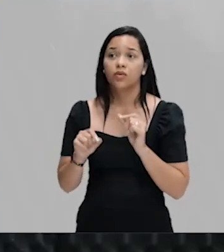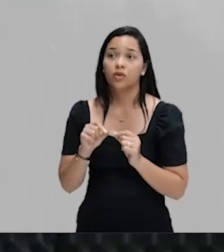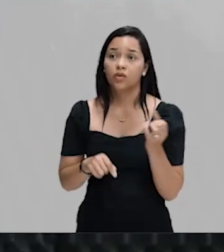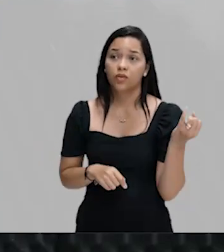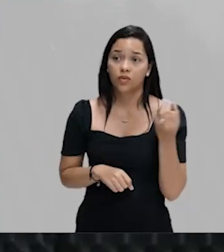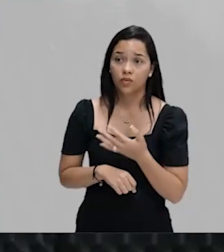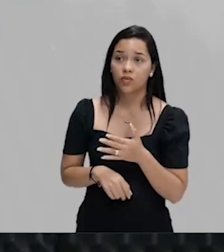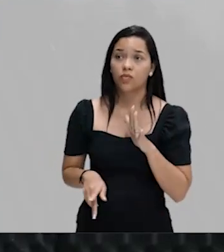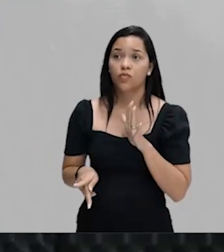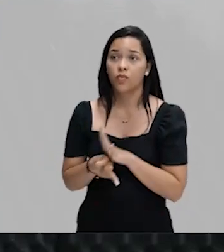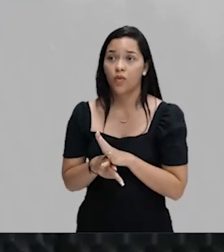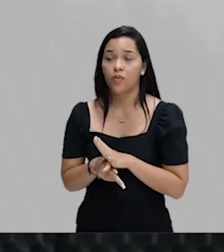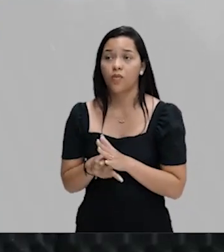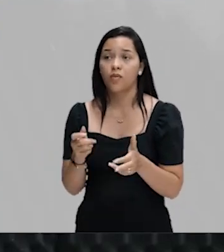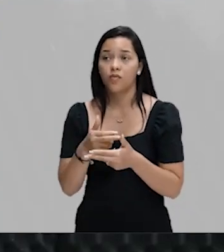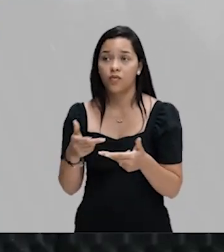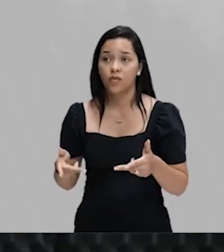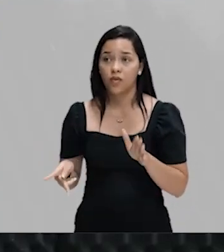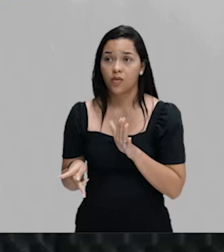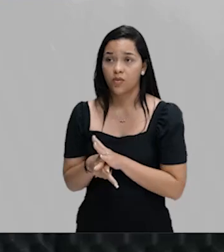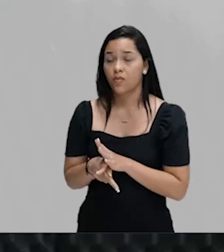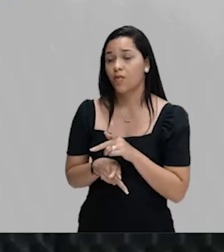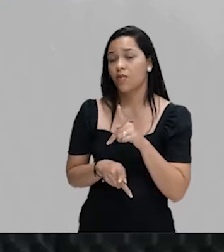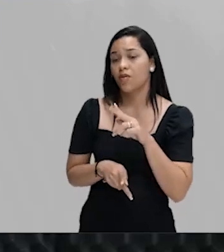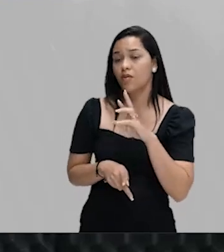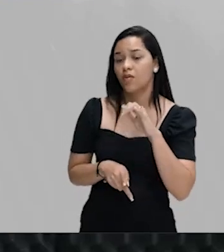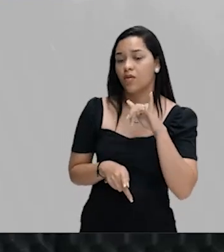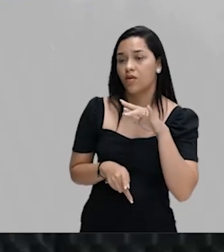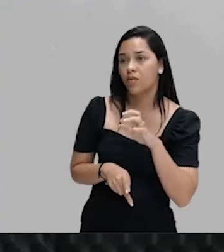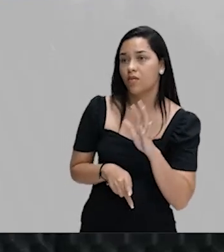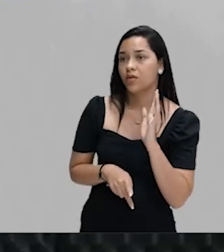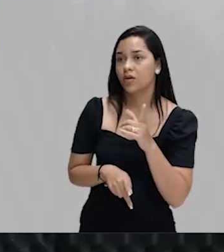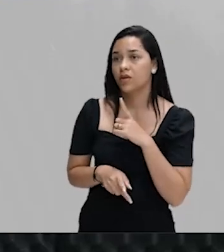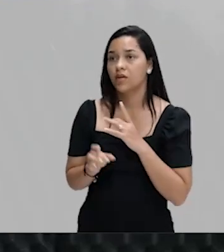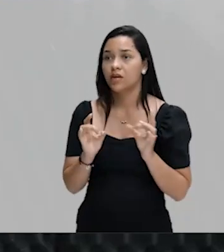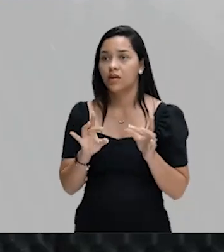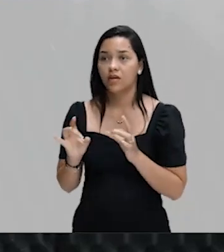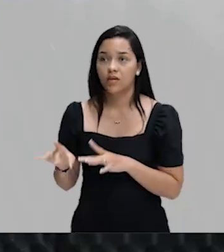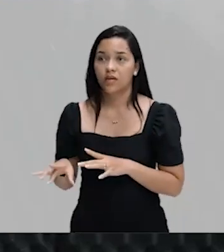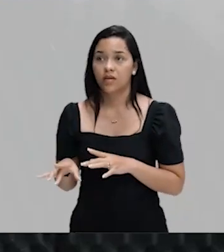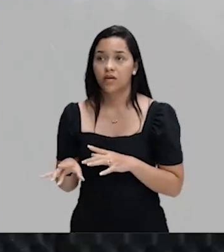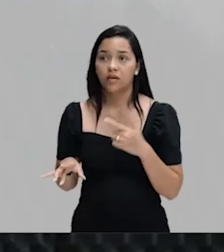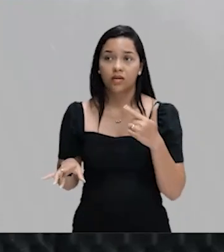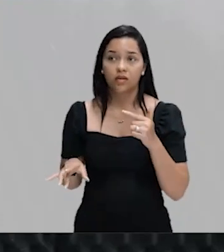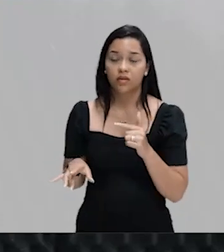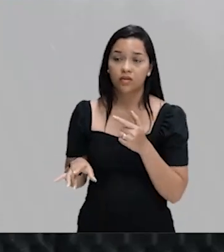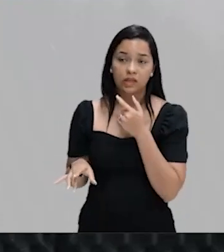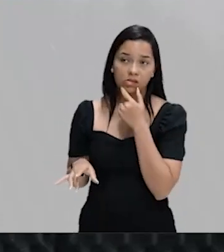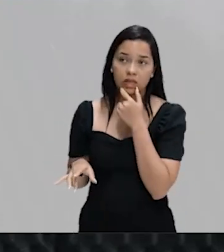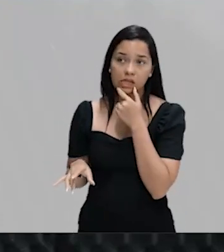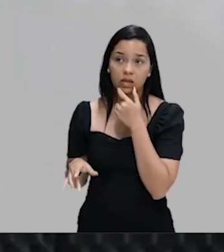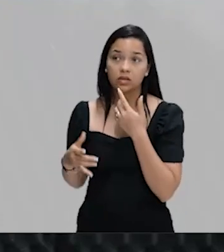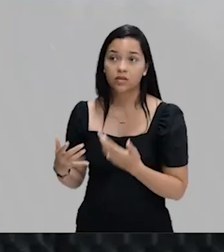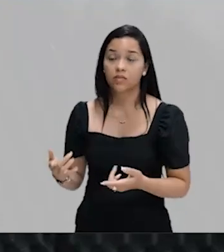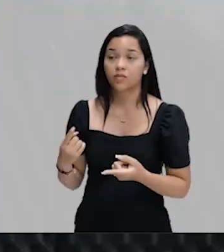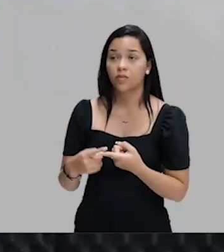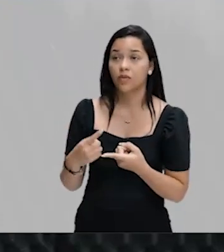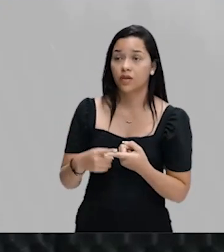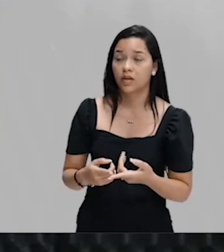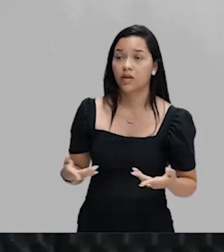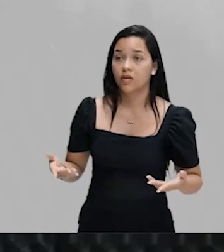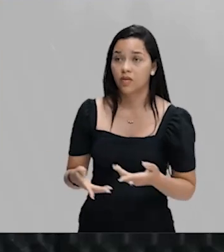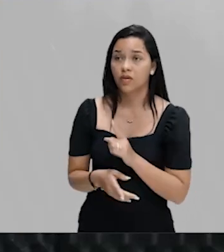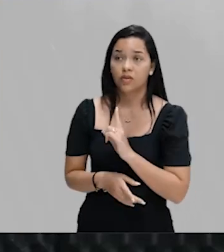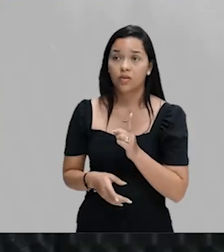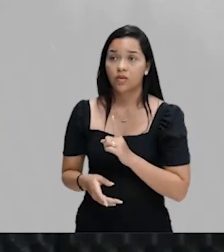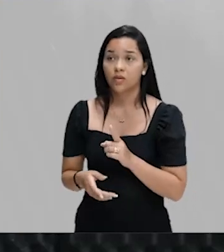contagem de estrangeiros. Ou seja, muitos times da Premier League já se preocupam em terem que vender jogadores que não são ingleses. Justamente porque agora o cara